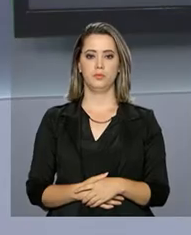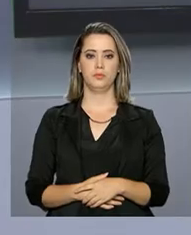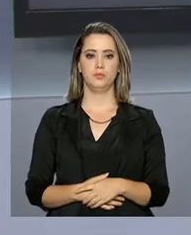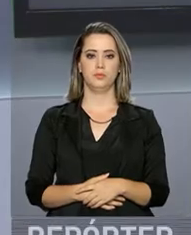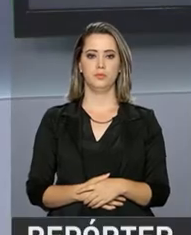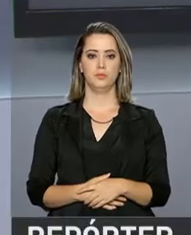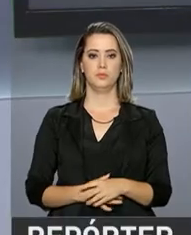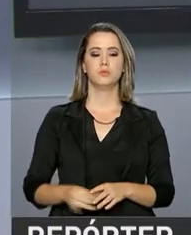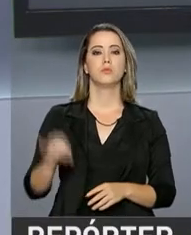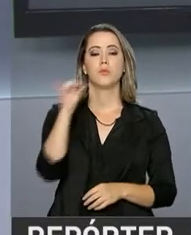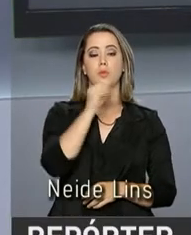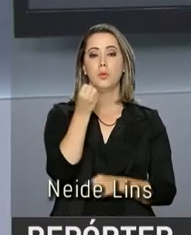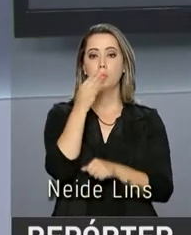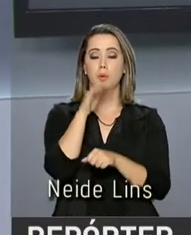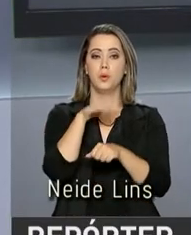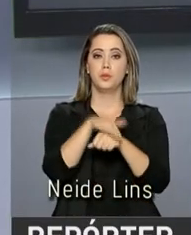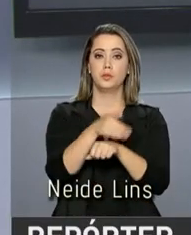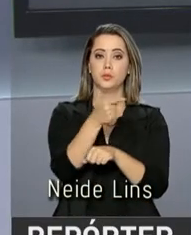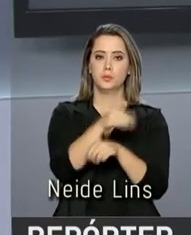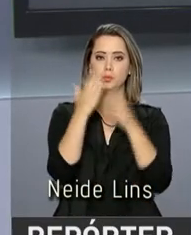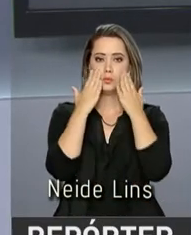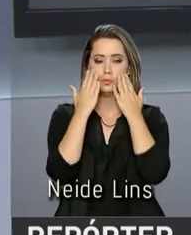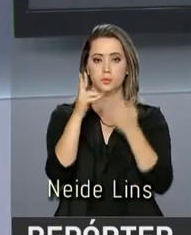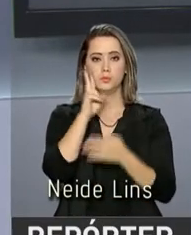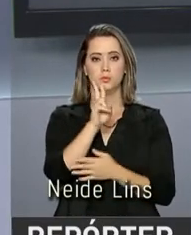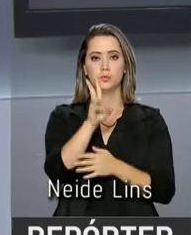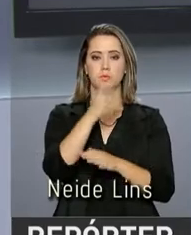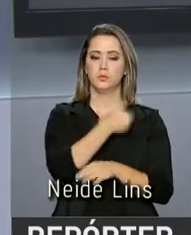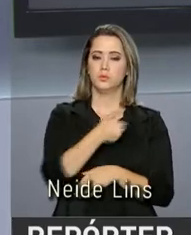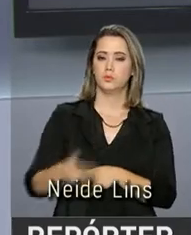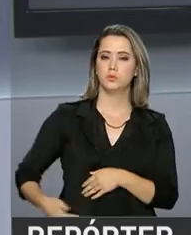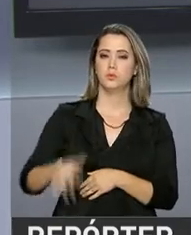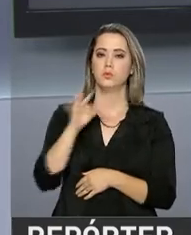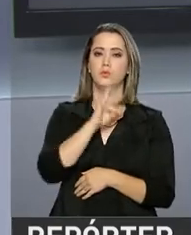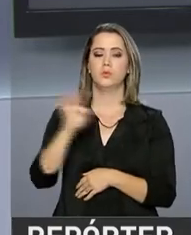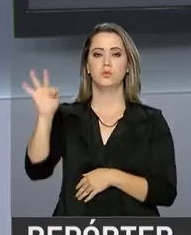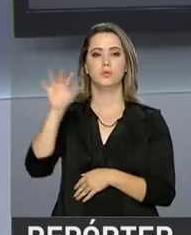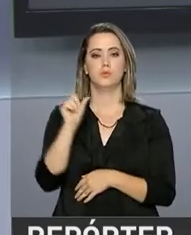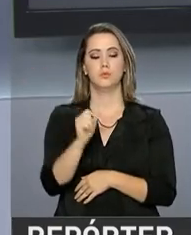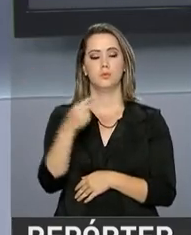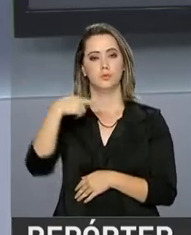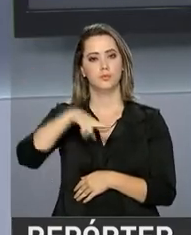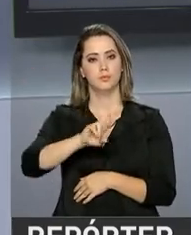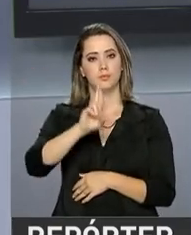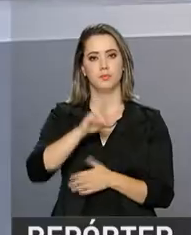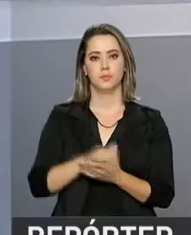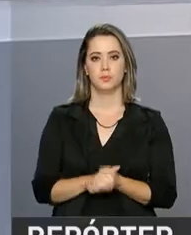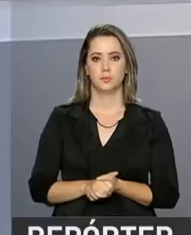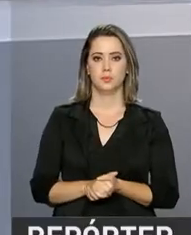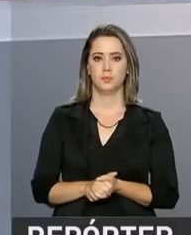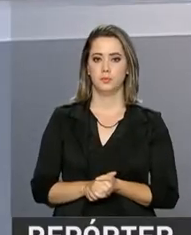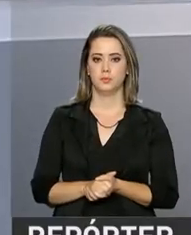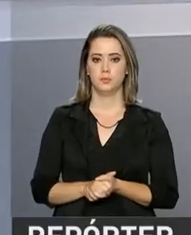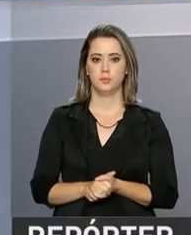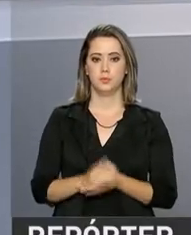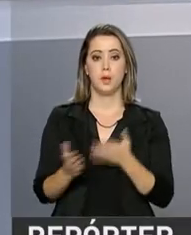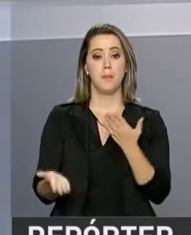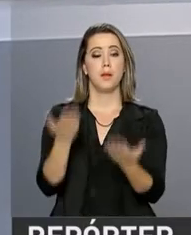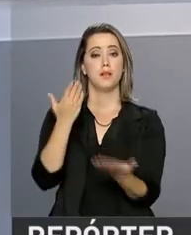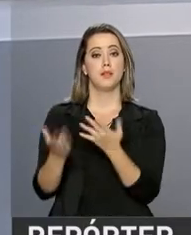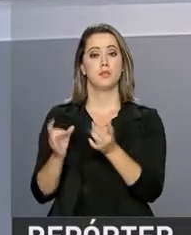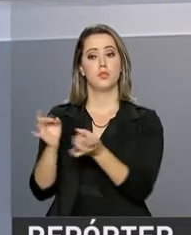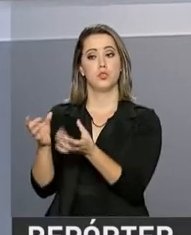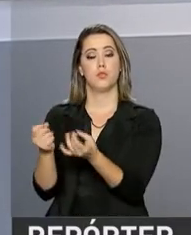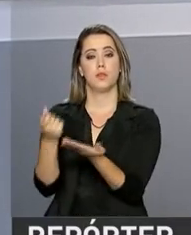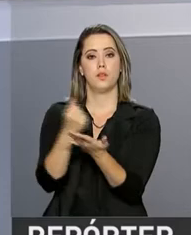olá boa noite acompanhe agora as notícias do governo federal no repórter nbr a balança comercial brasileira